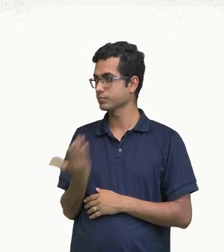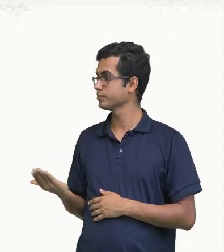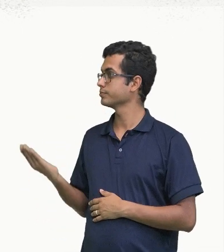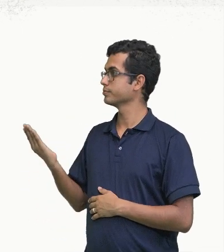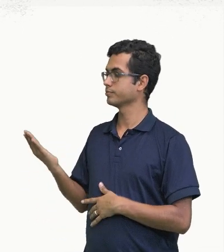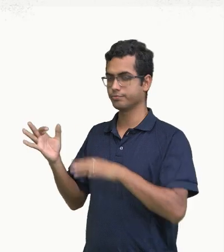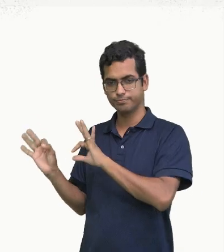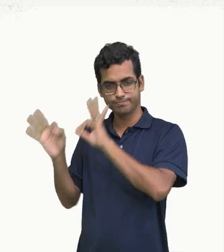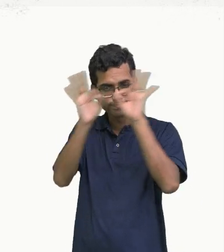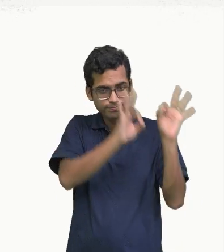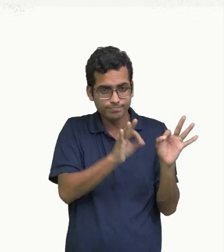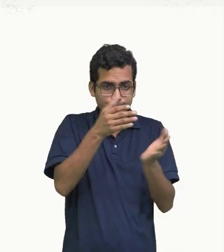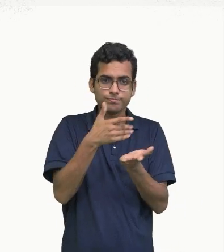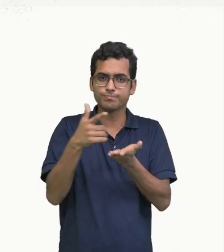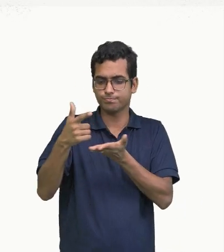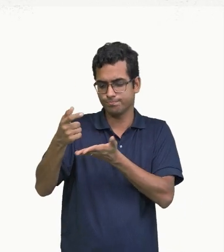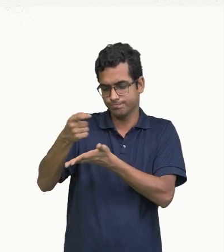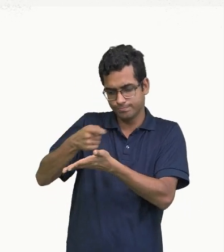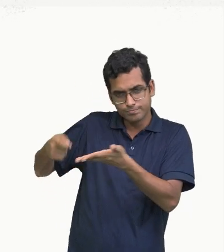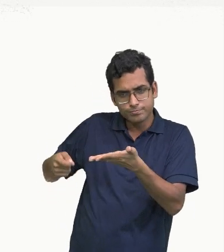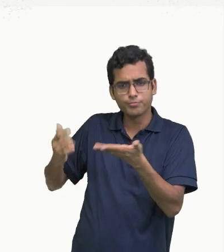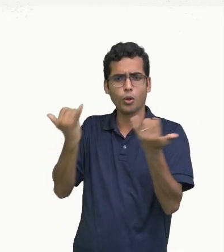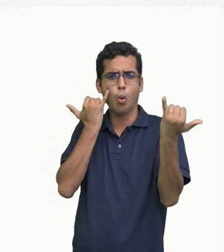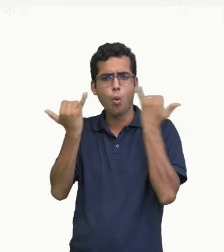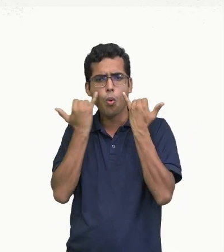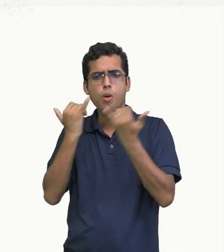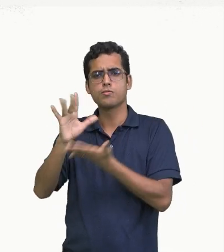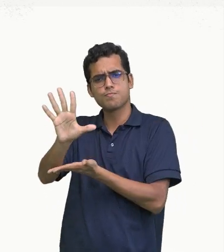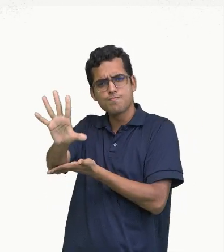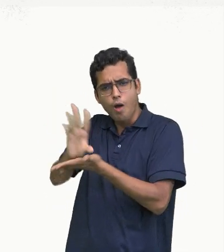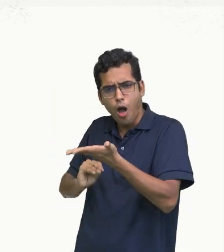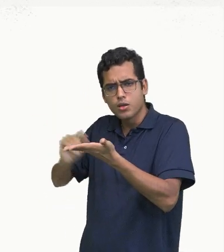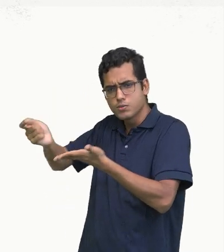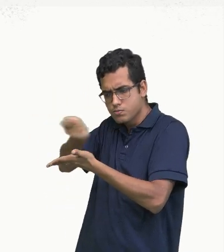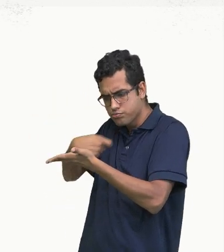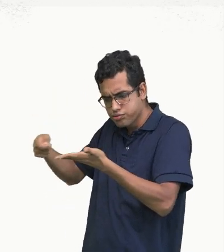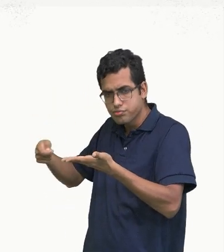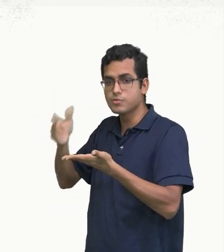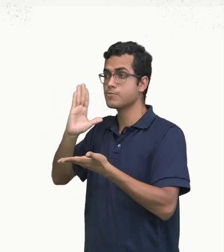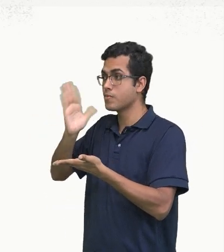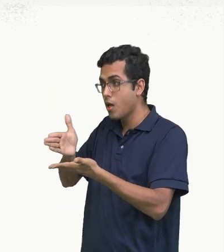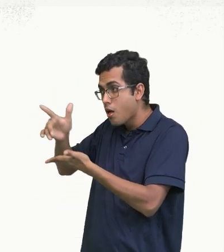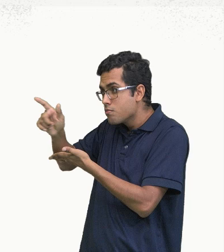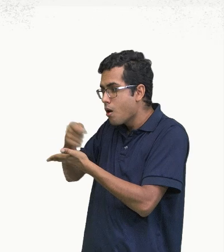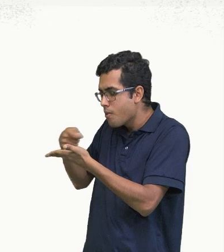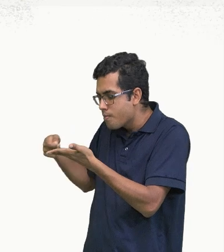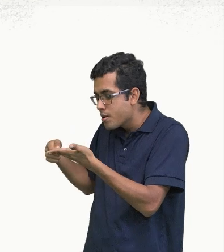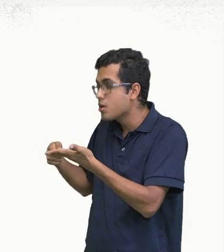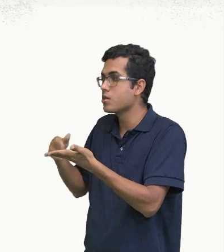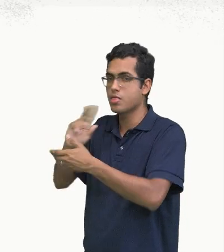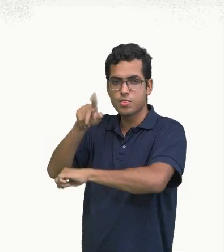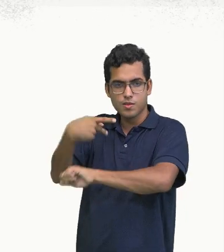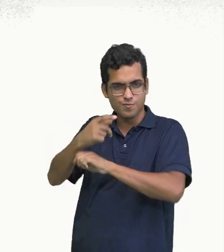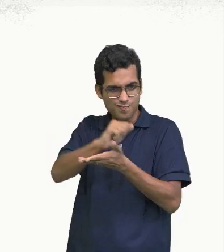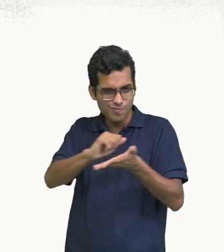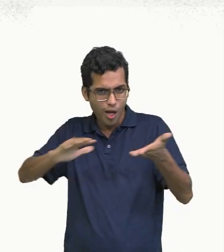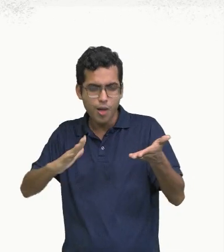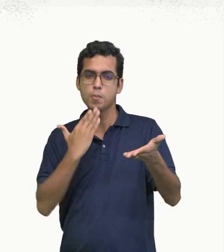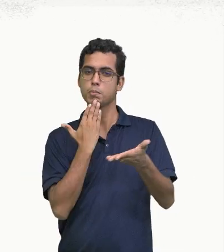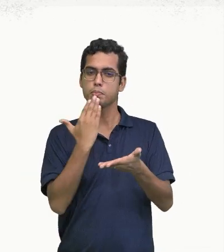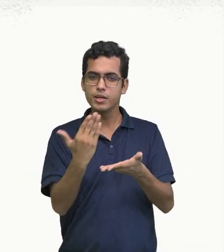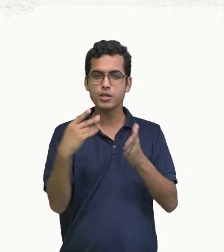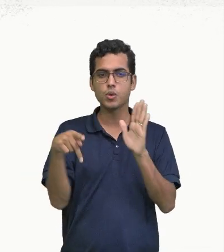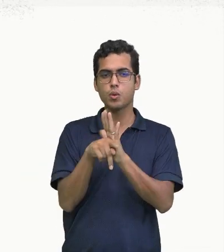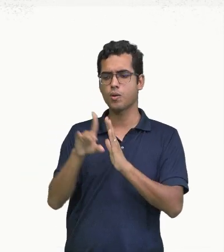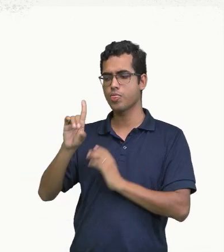você comece a anotar essas relações, porque em muitos exercícios eles dão a medida em centímetro e pedem decímetro,